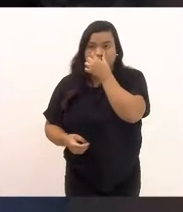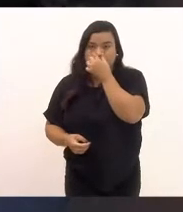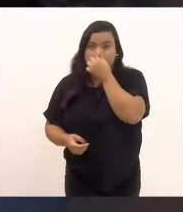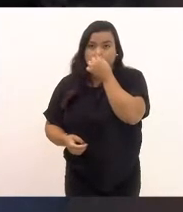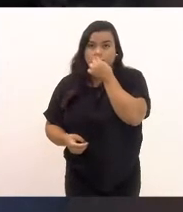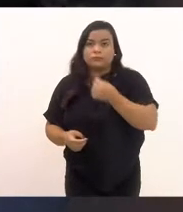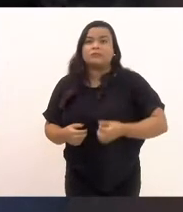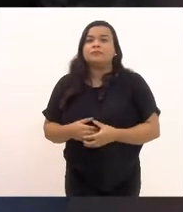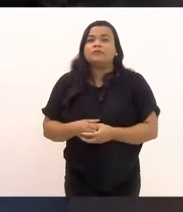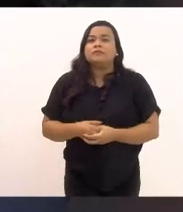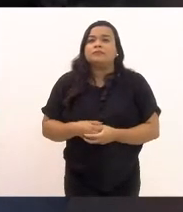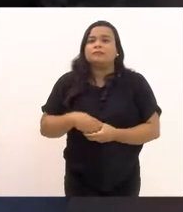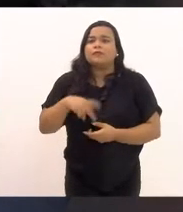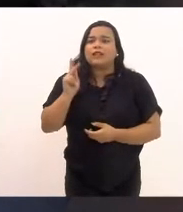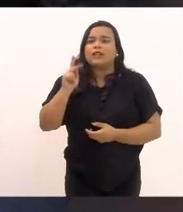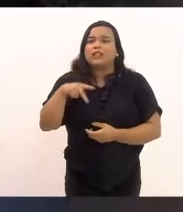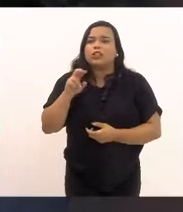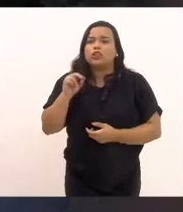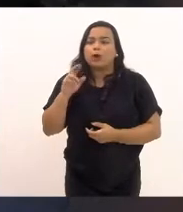Alexandre Knoploch,